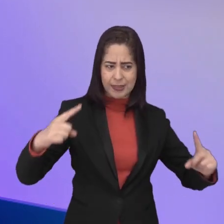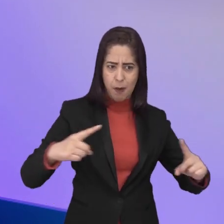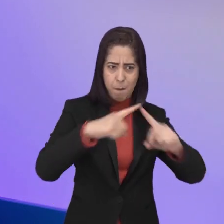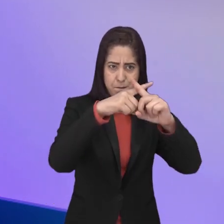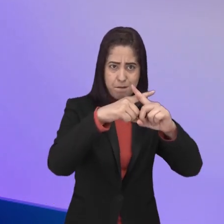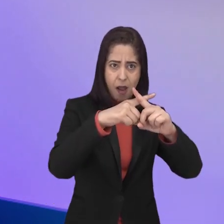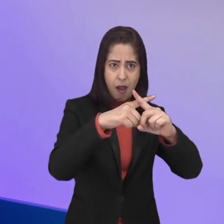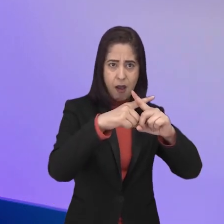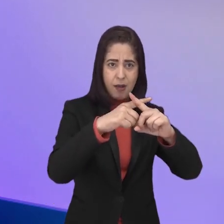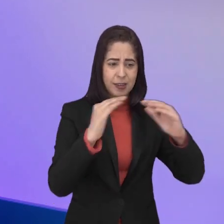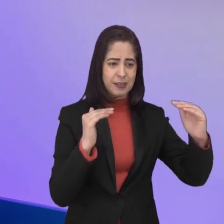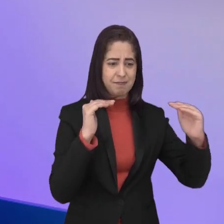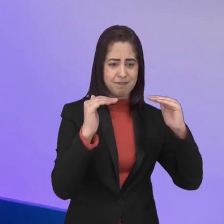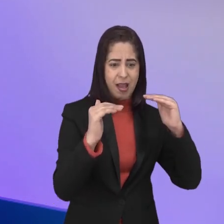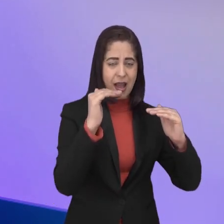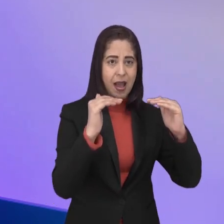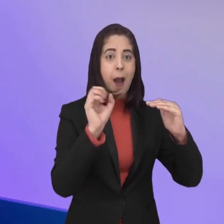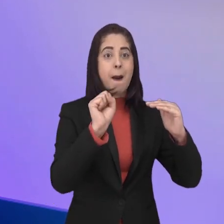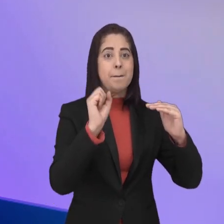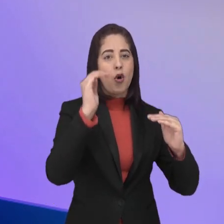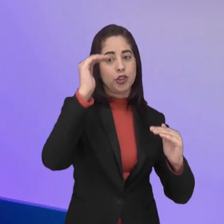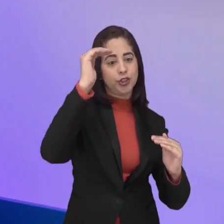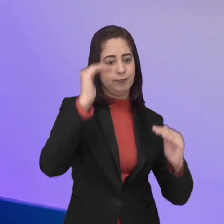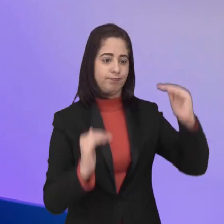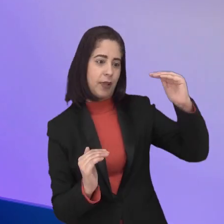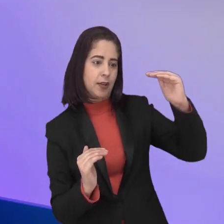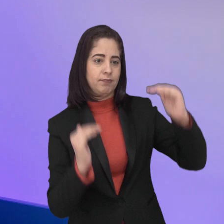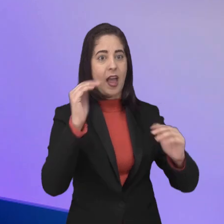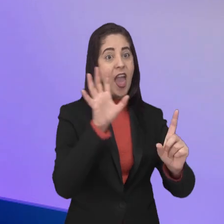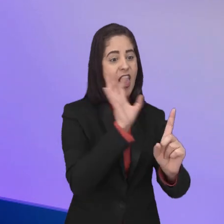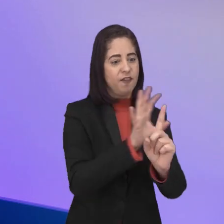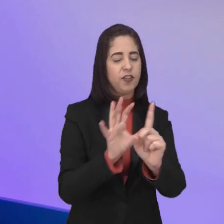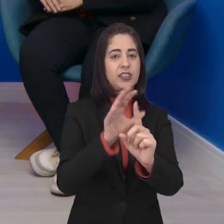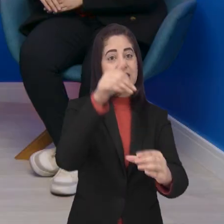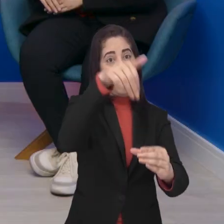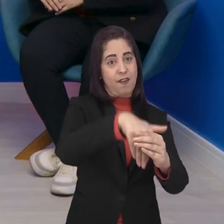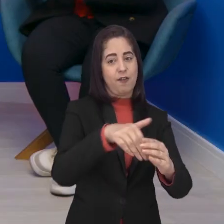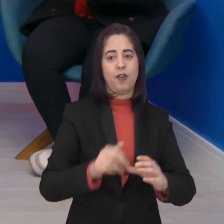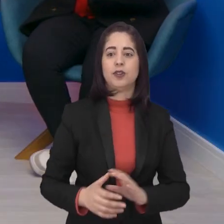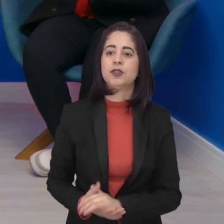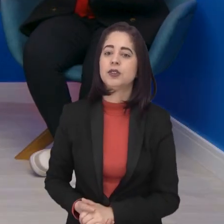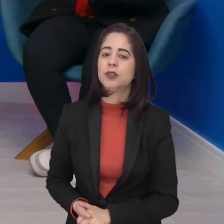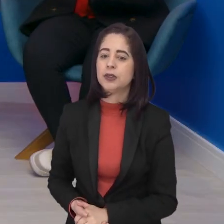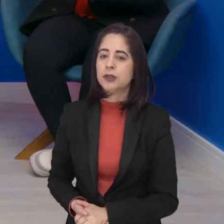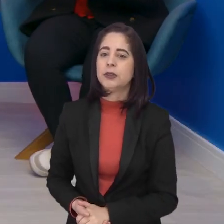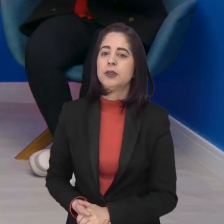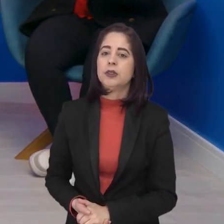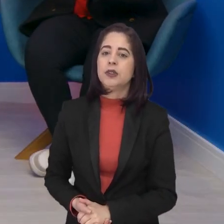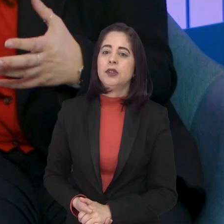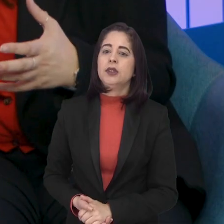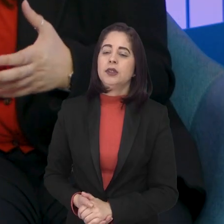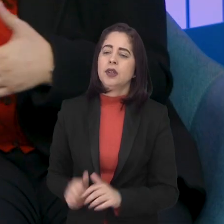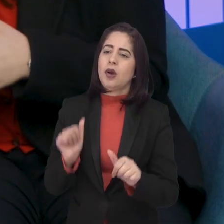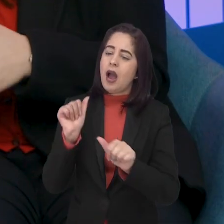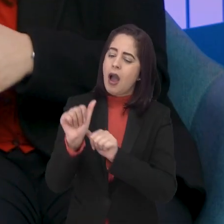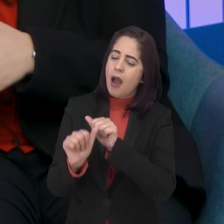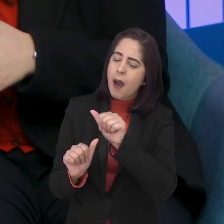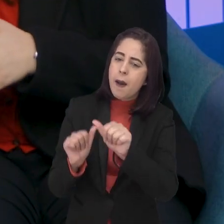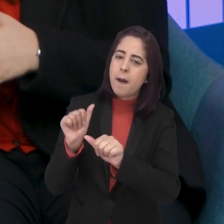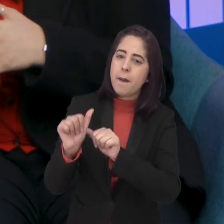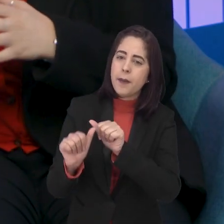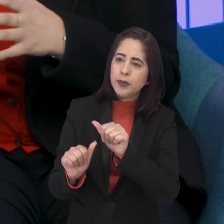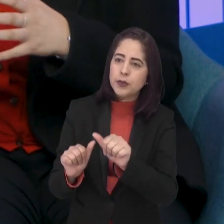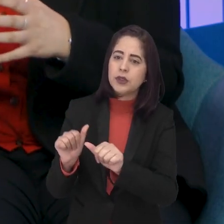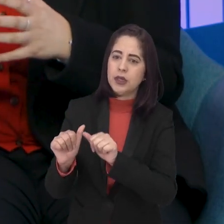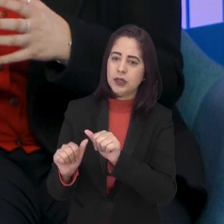disputa empatada, pode sim alterar o resultado das eleições. É claro que essas mudanças são gradativas, né, Limão, como você